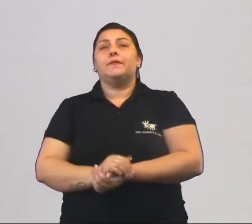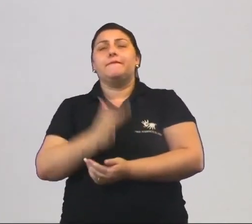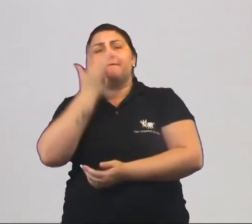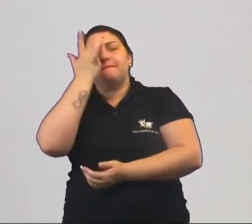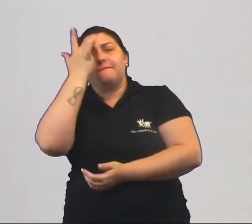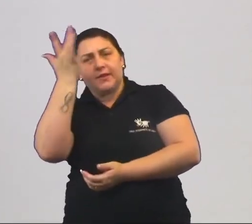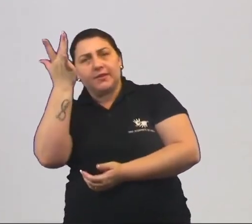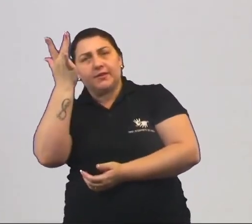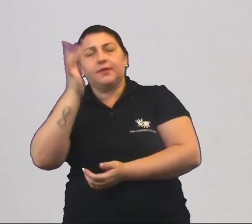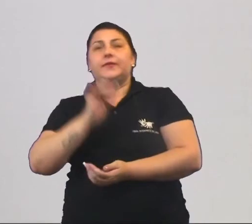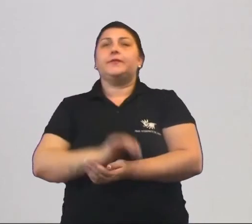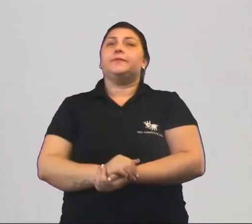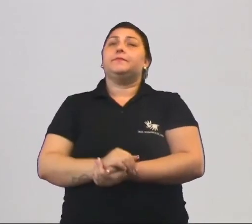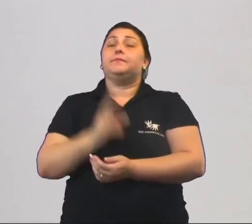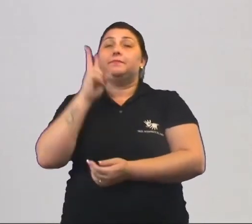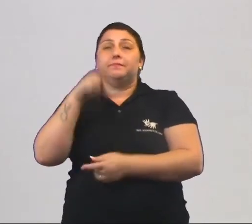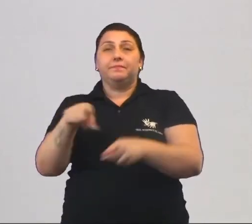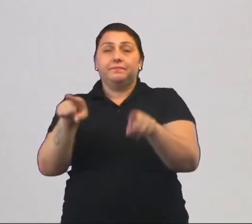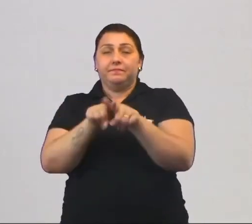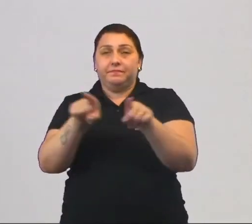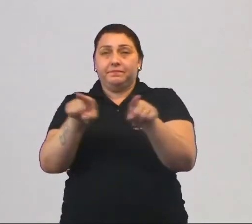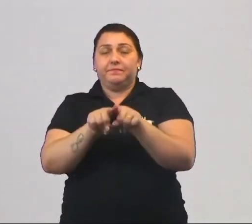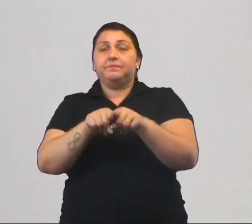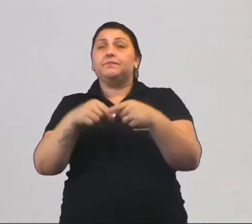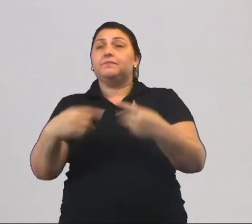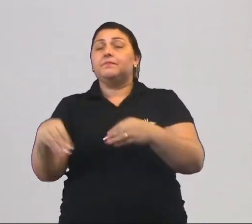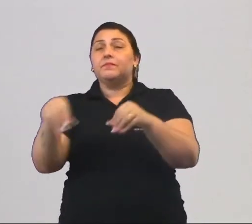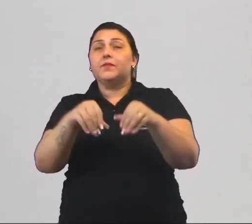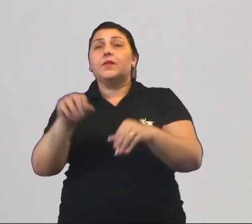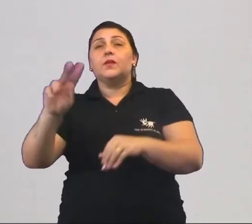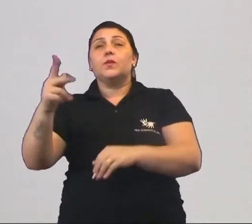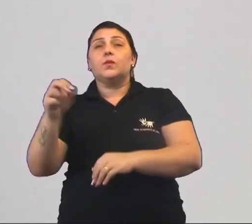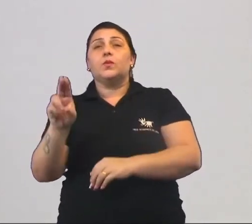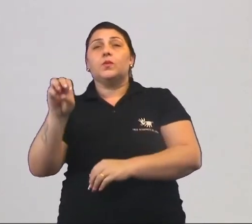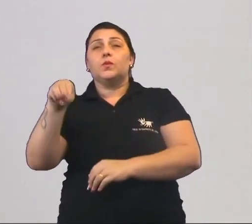muita facilidade. Vimos também há pouco sobre o solo